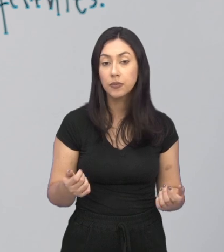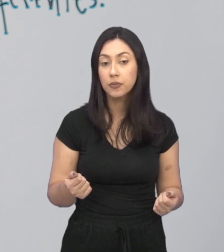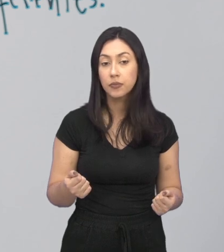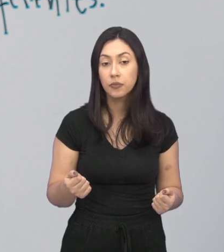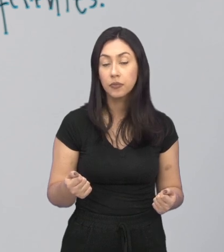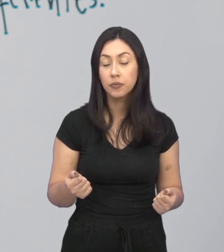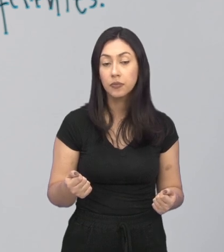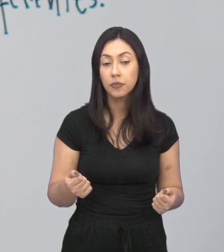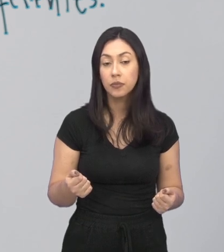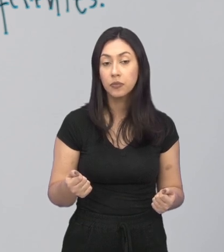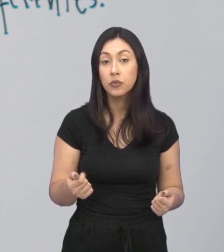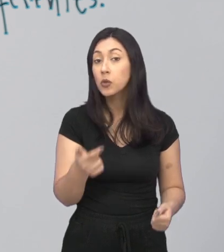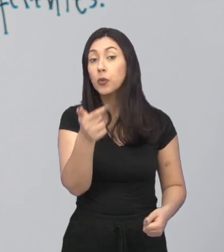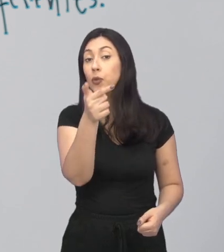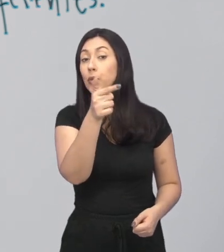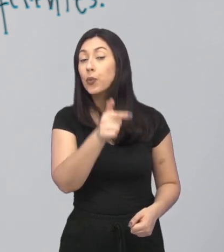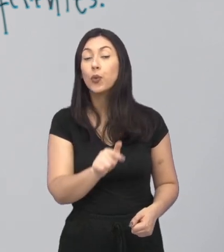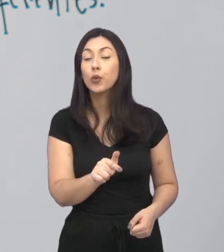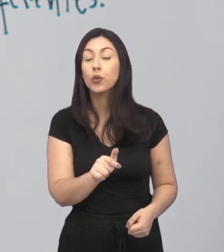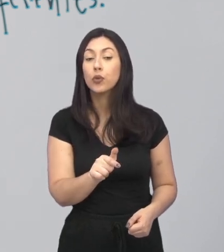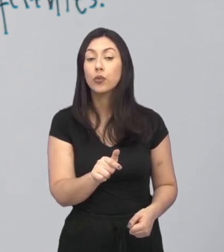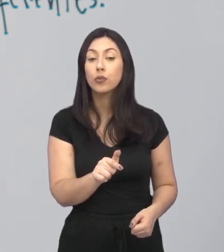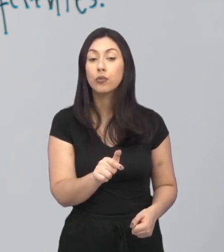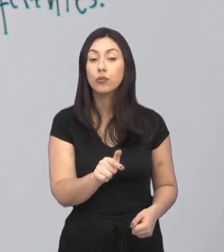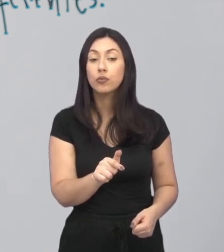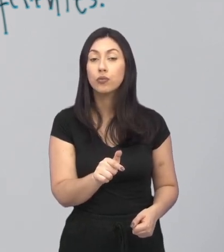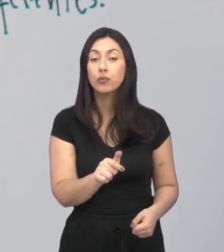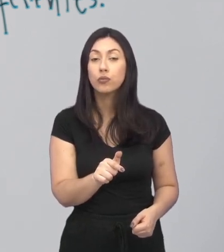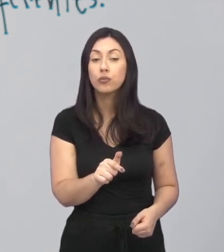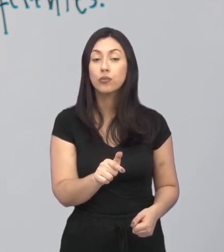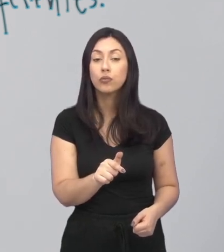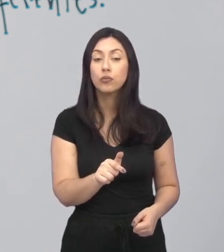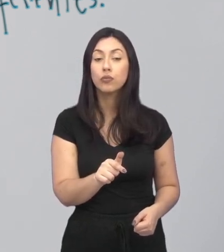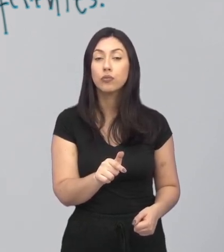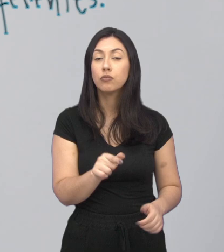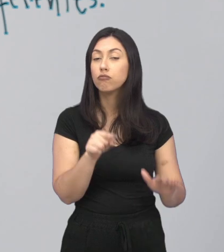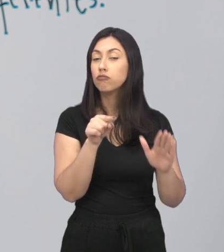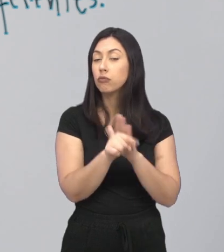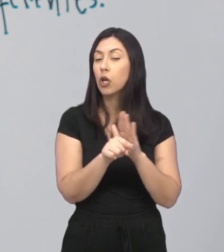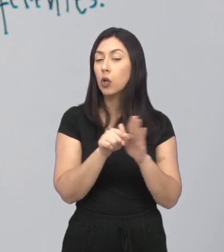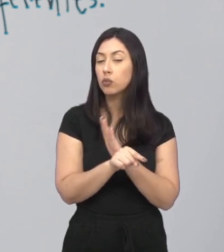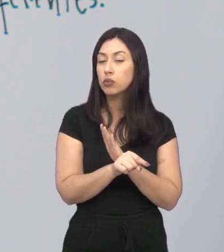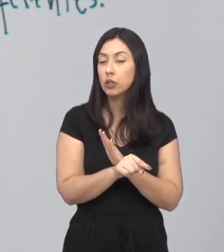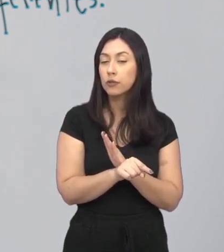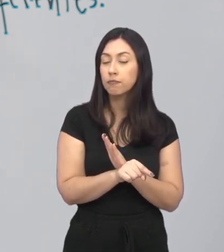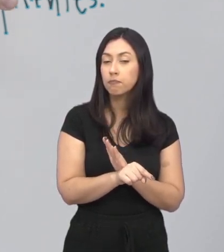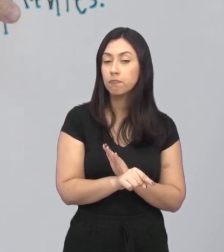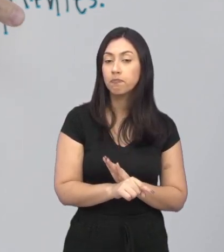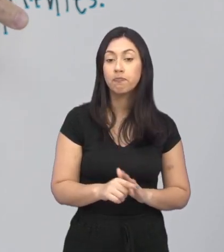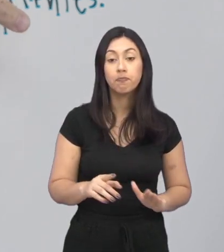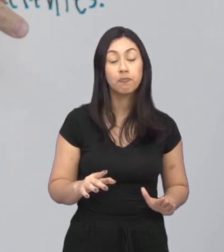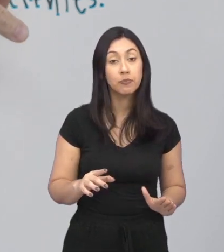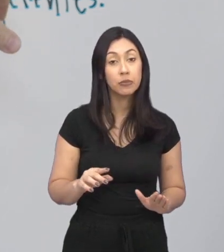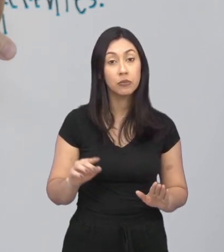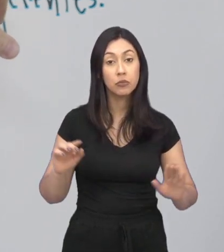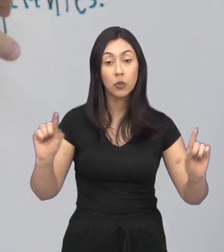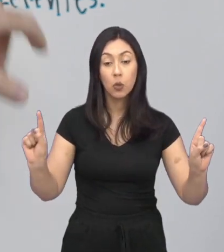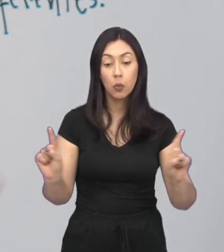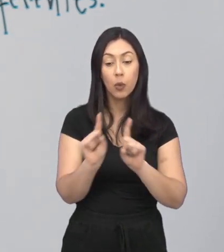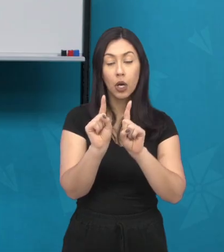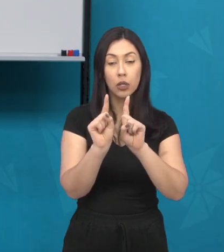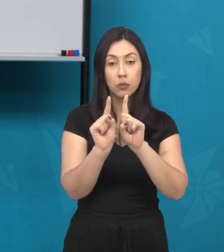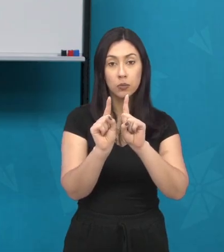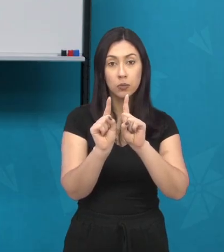enfim outra questão Outro ponto que as questões vão cobrar de vocês um par ação